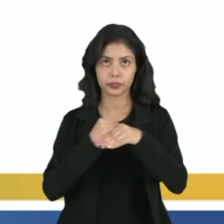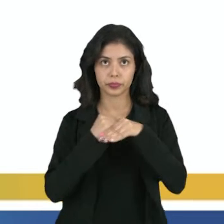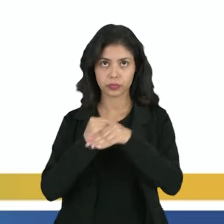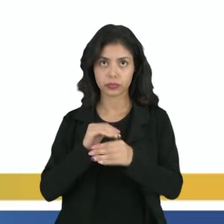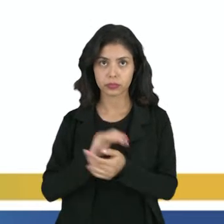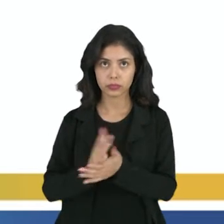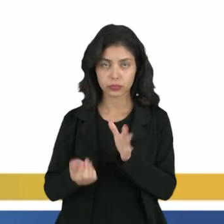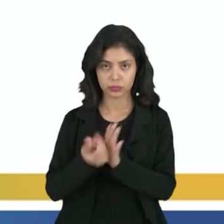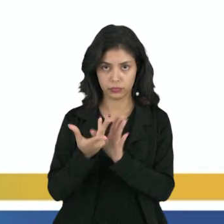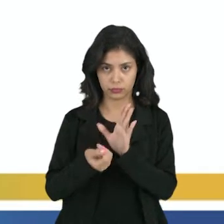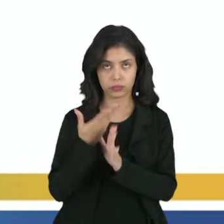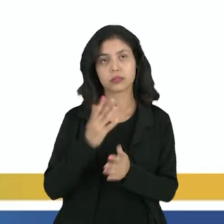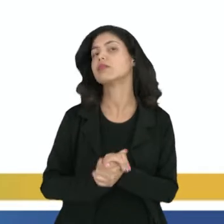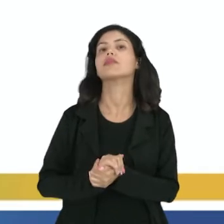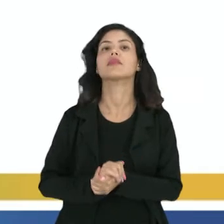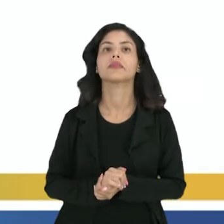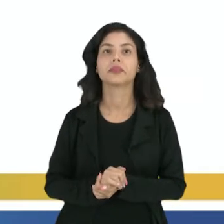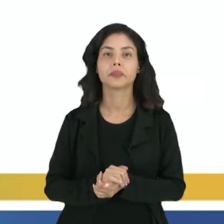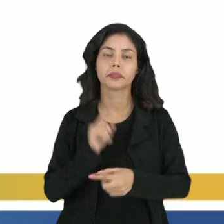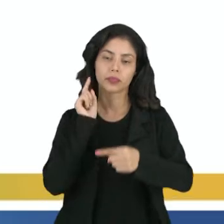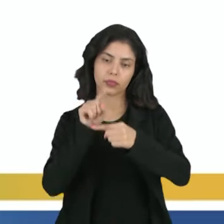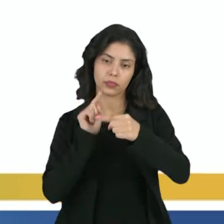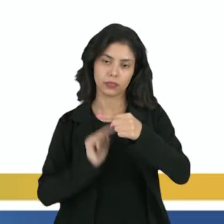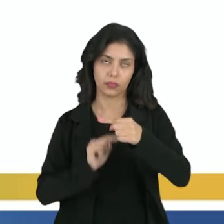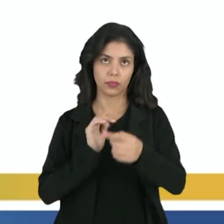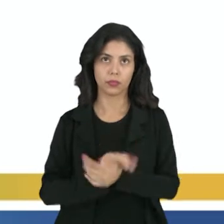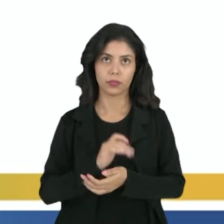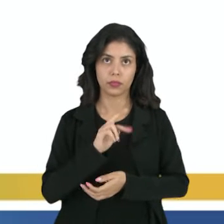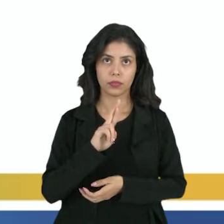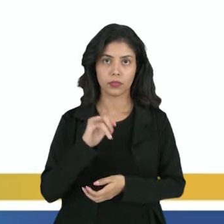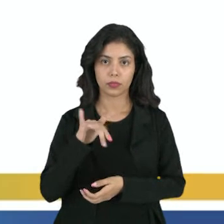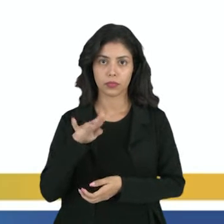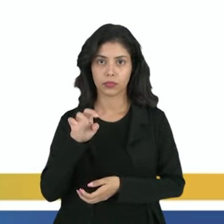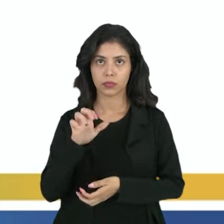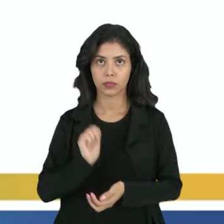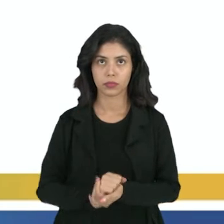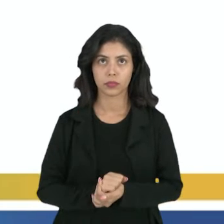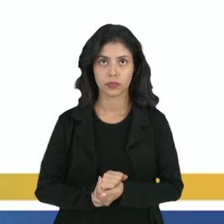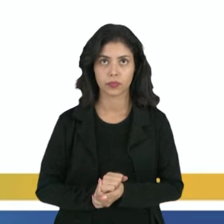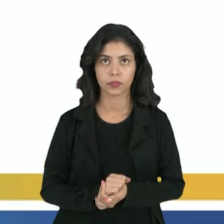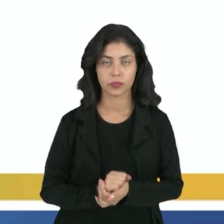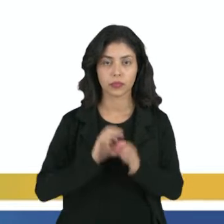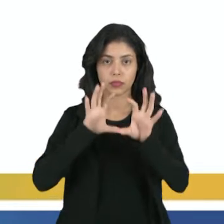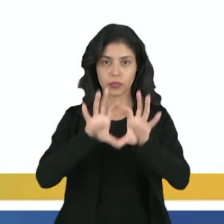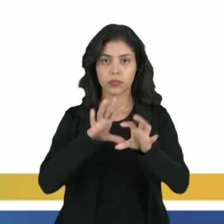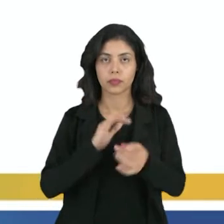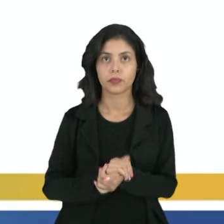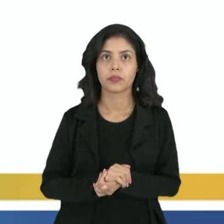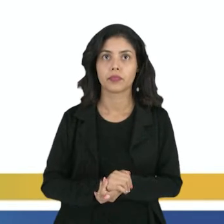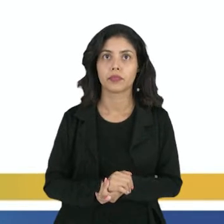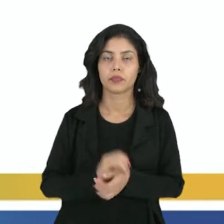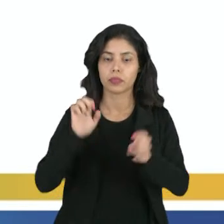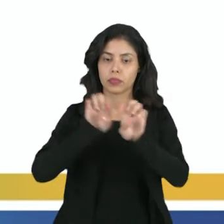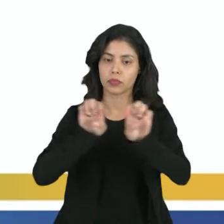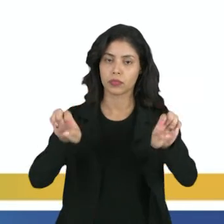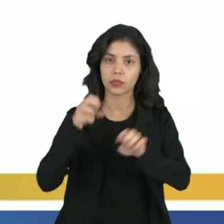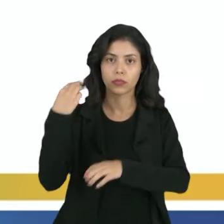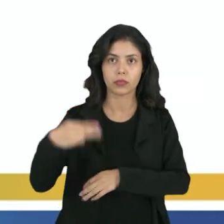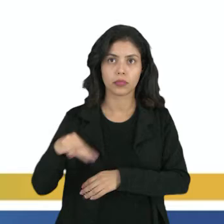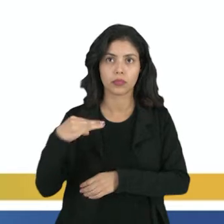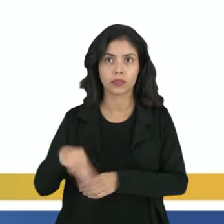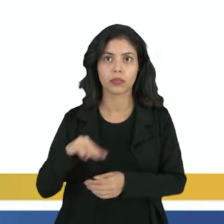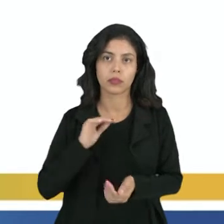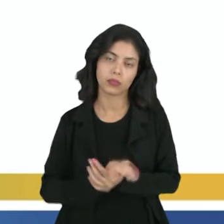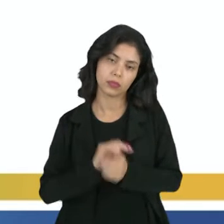o produto dividido pelos reagentes. Então, dessa forma, através dessa equação matemática, a